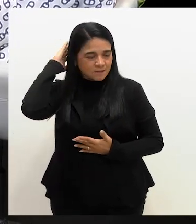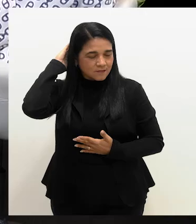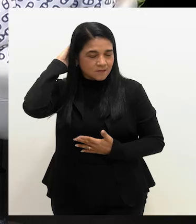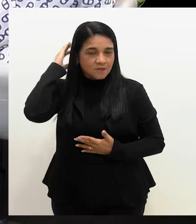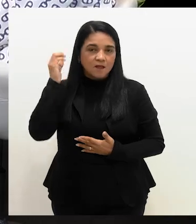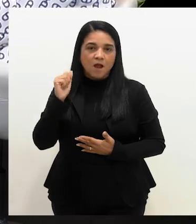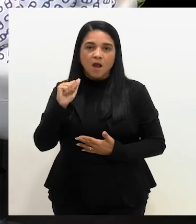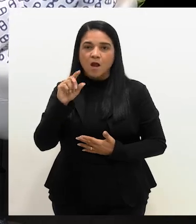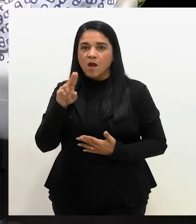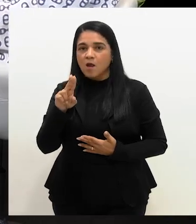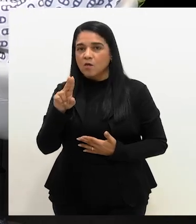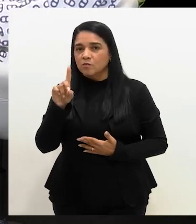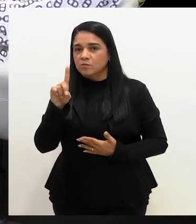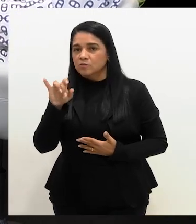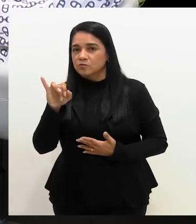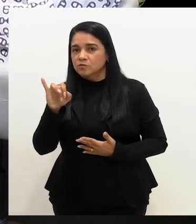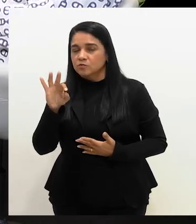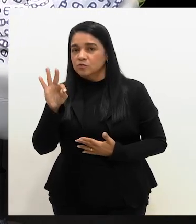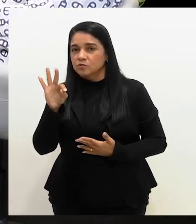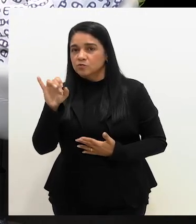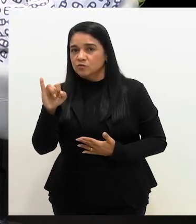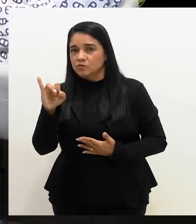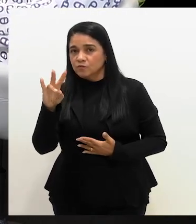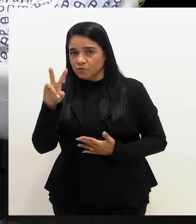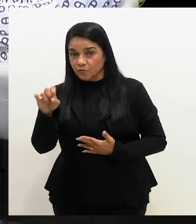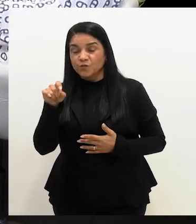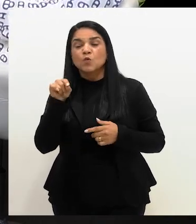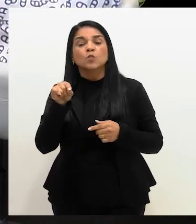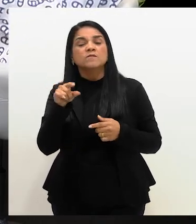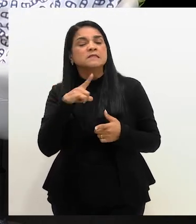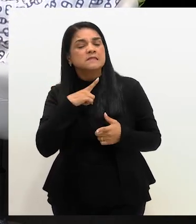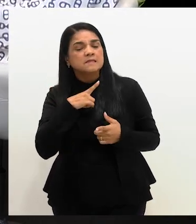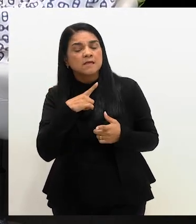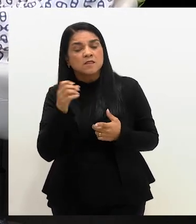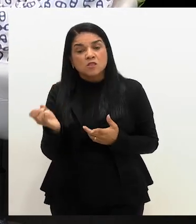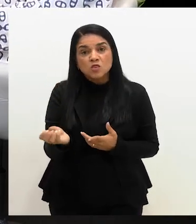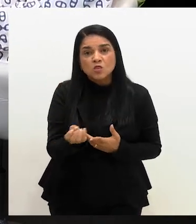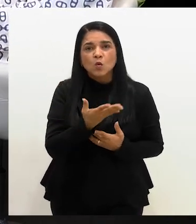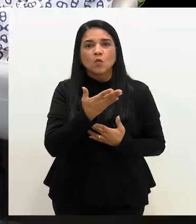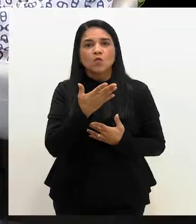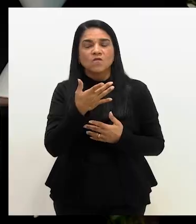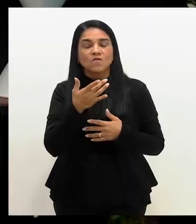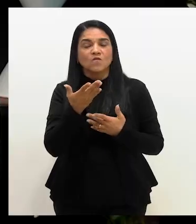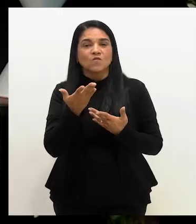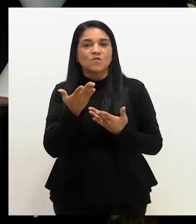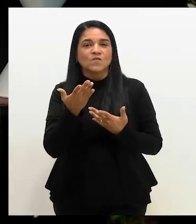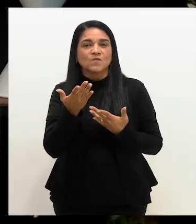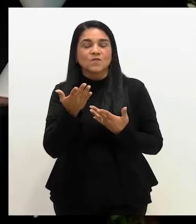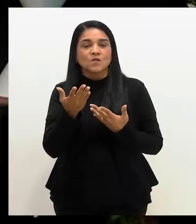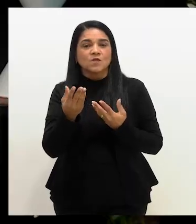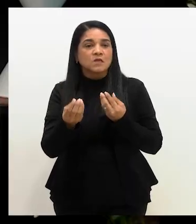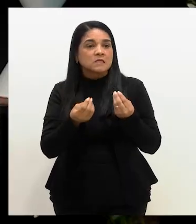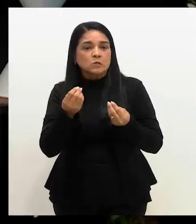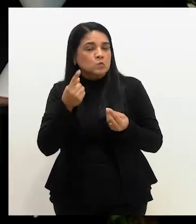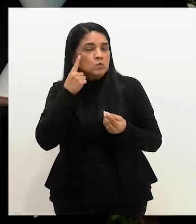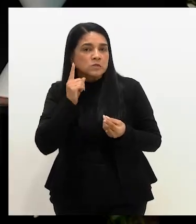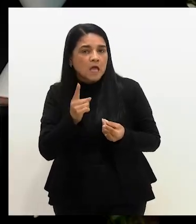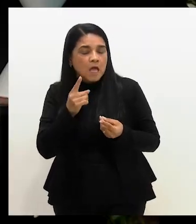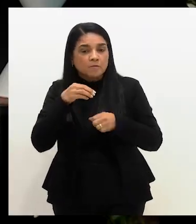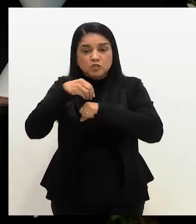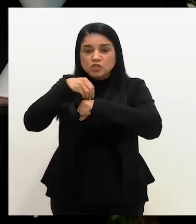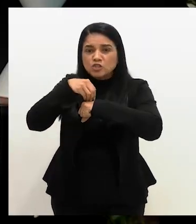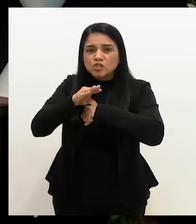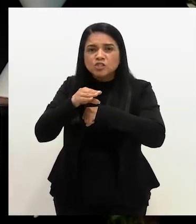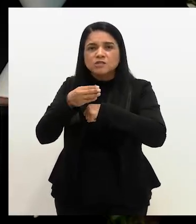música de alguma forma. E o que você teria assim, de inovador que ainda não se sabe, que a gente pudesse deixar